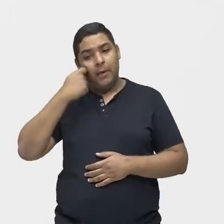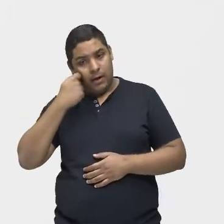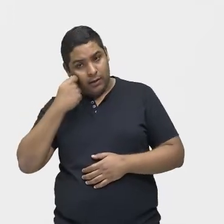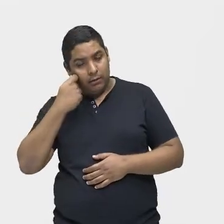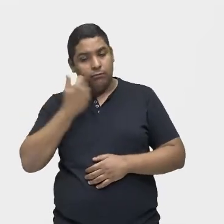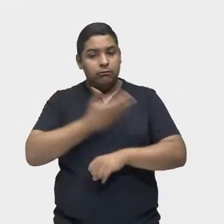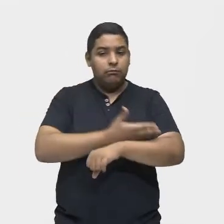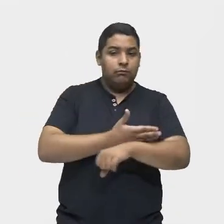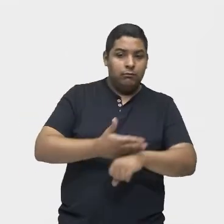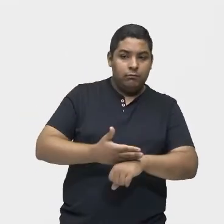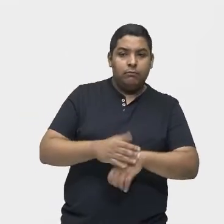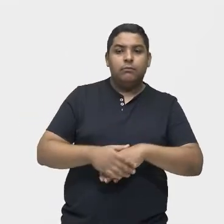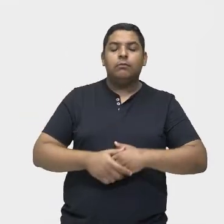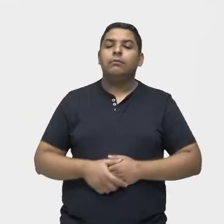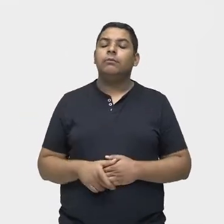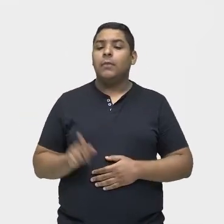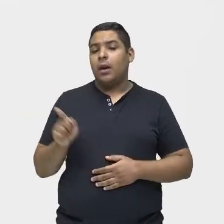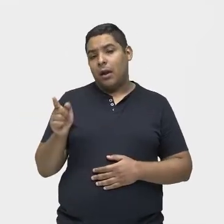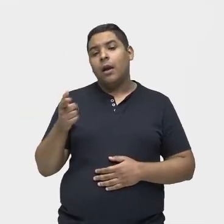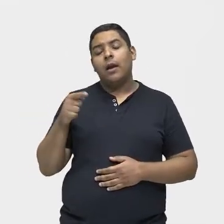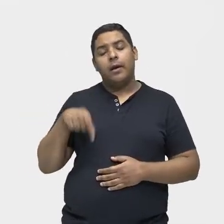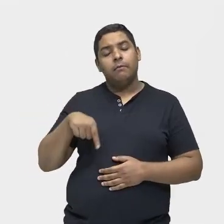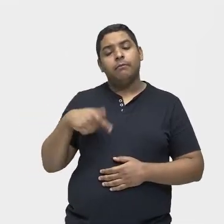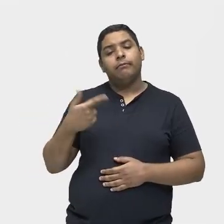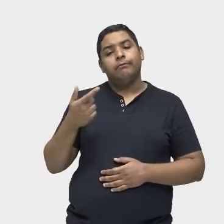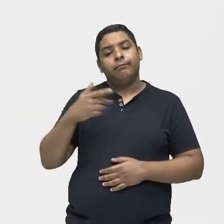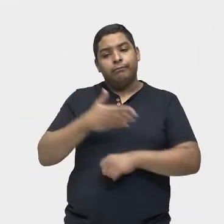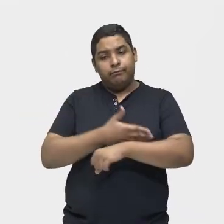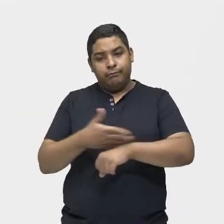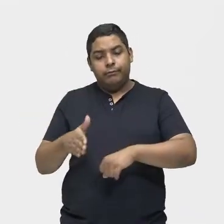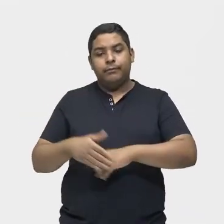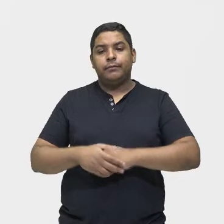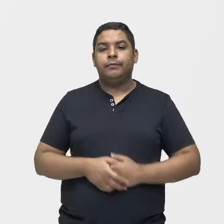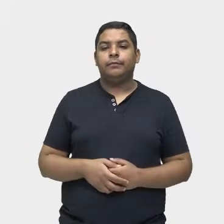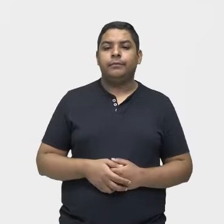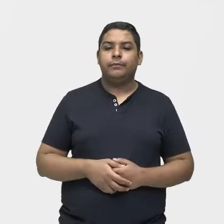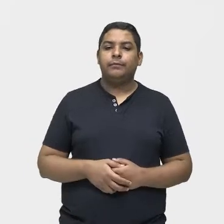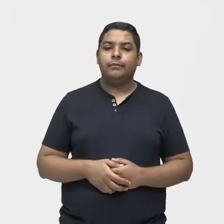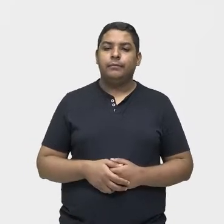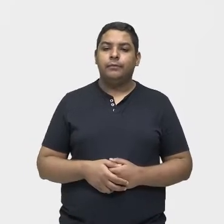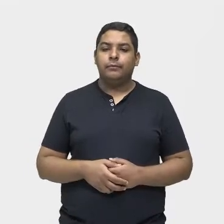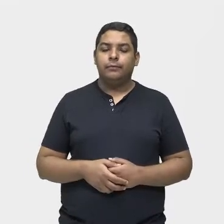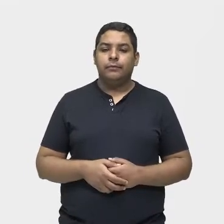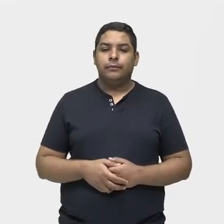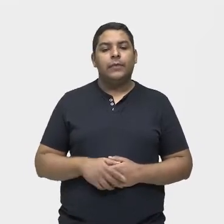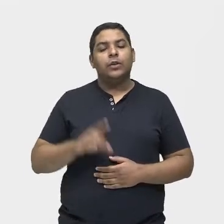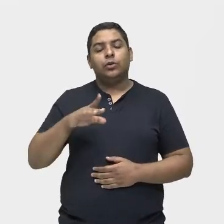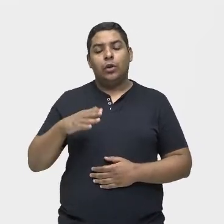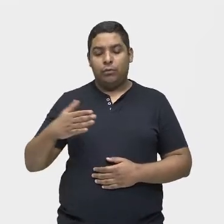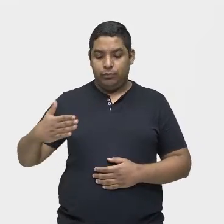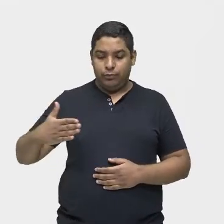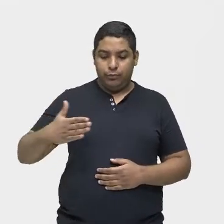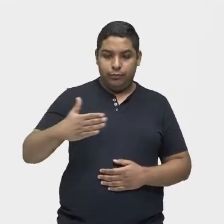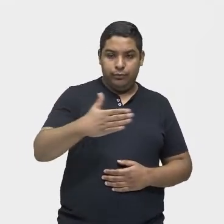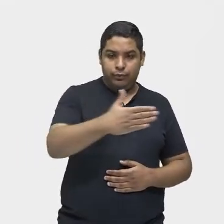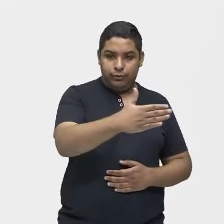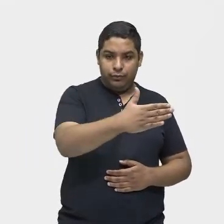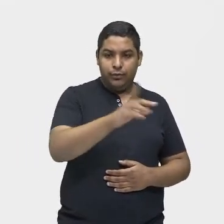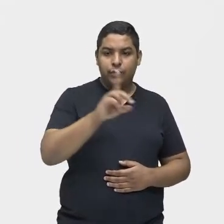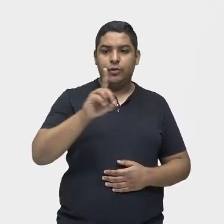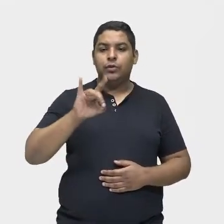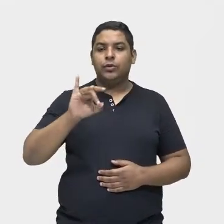deste, ele está ocupando casas brancas. E ele só pode se movimentar na diagonal, quantas casas quiser. Então observem